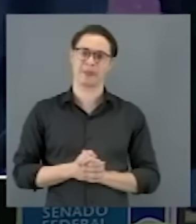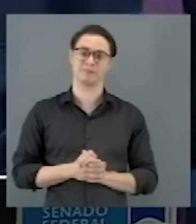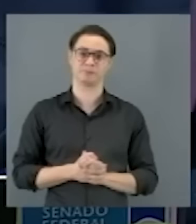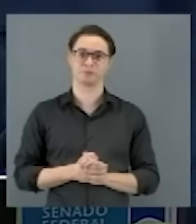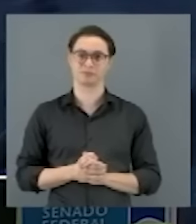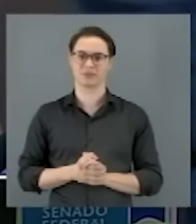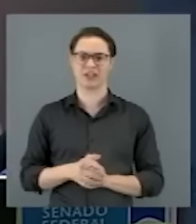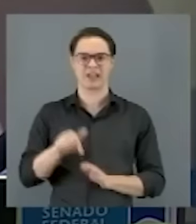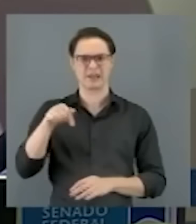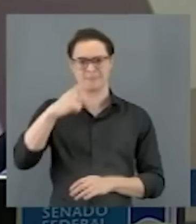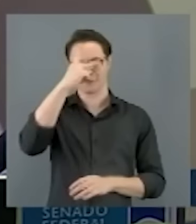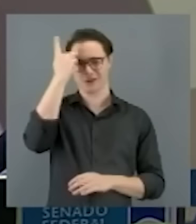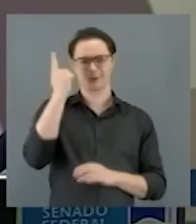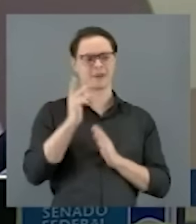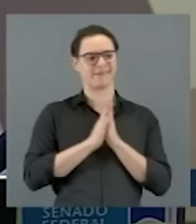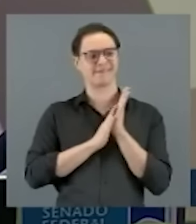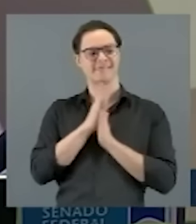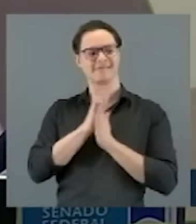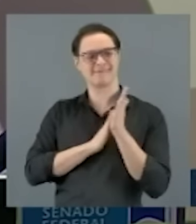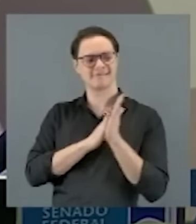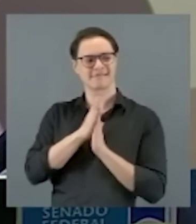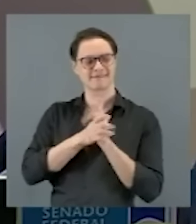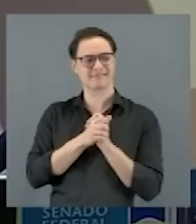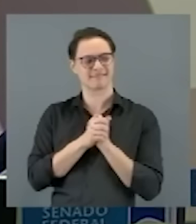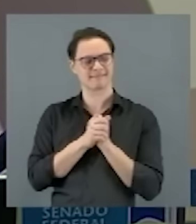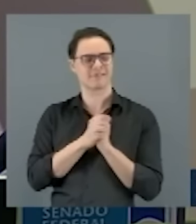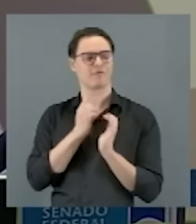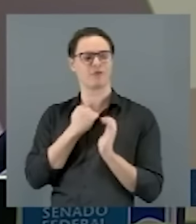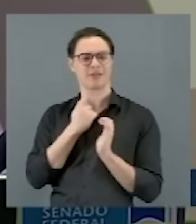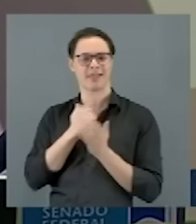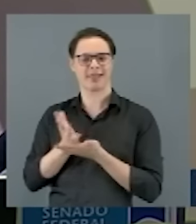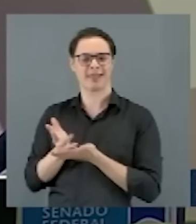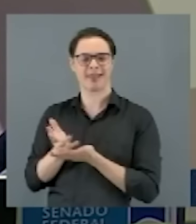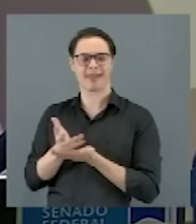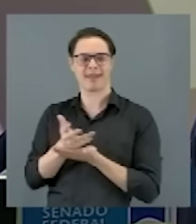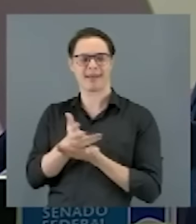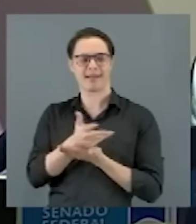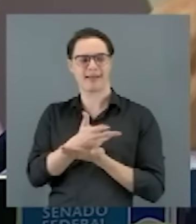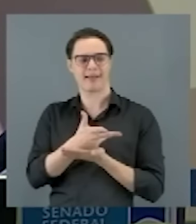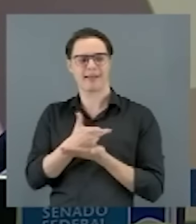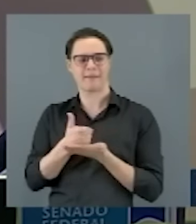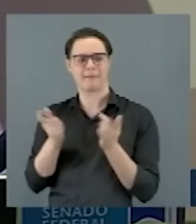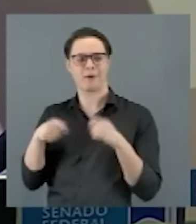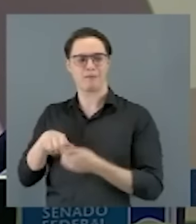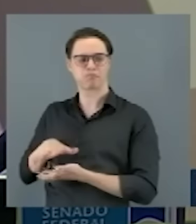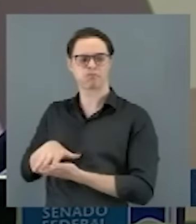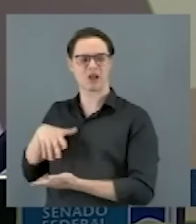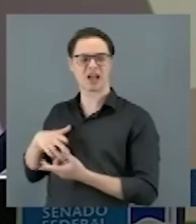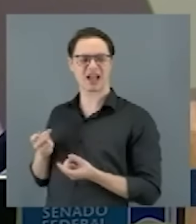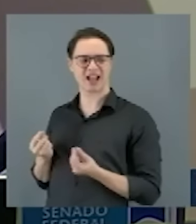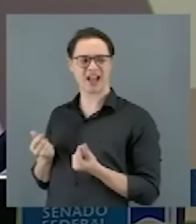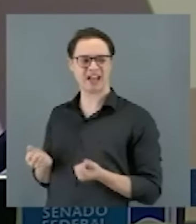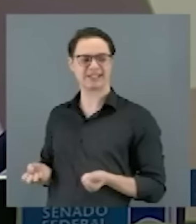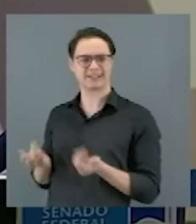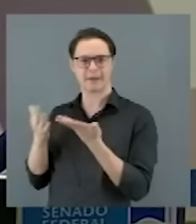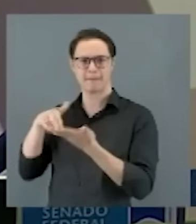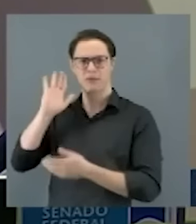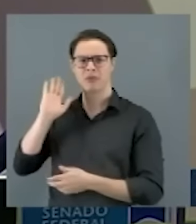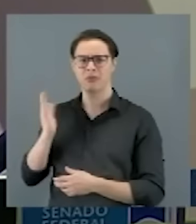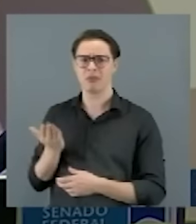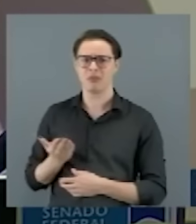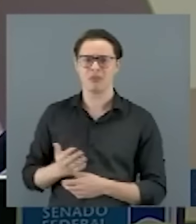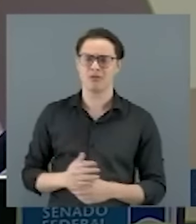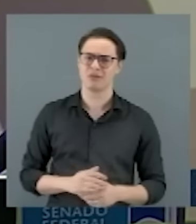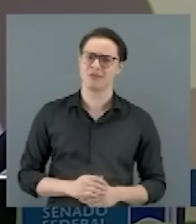a sede por arrecadar mais com a possibilidade de gastar mais. Então, a minha